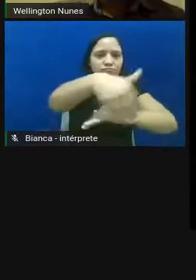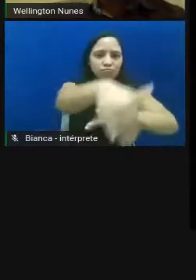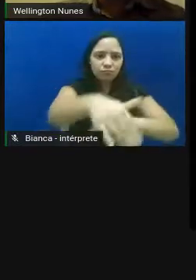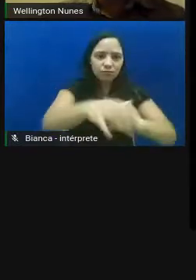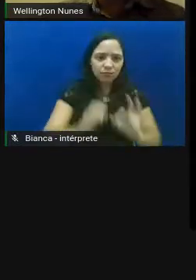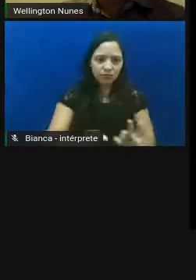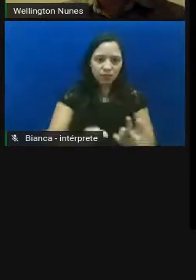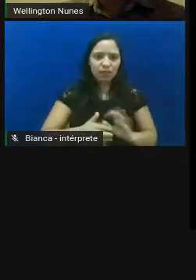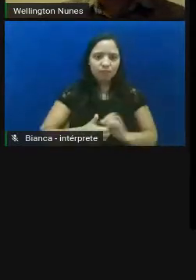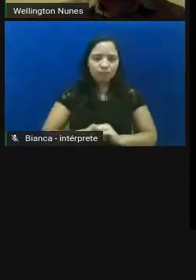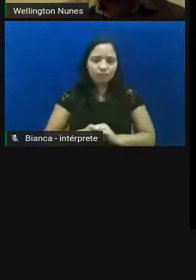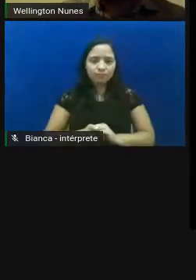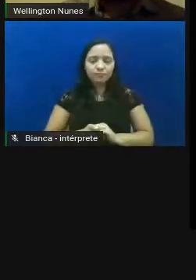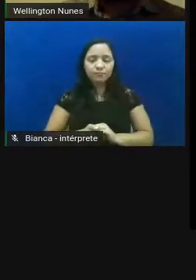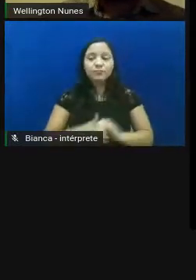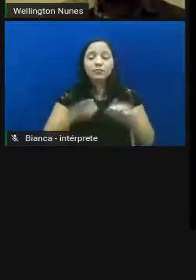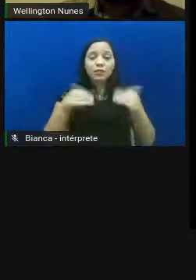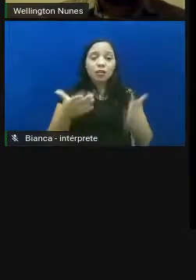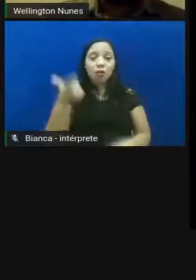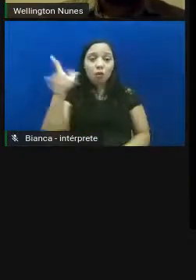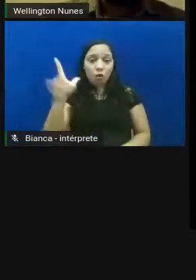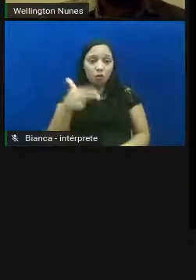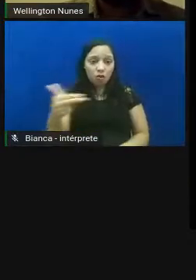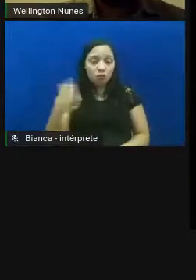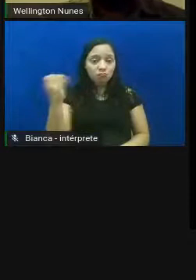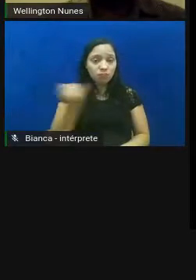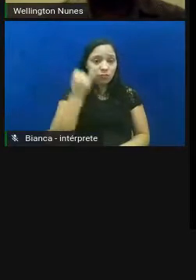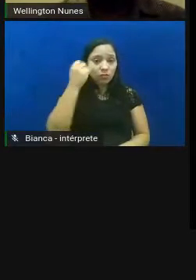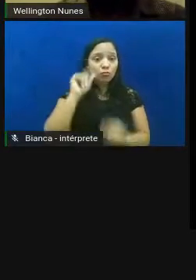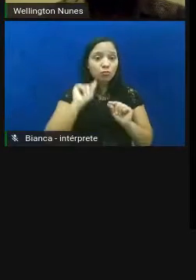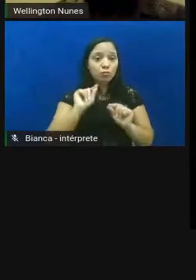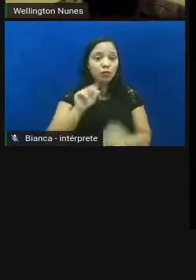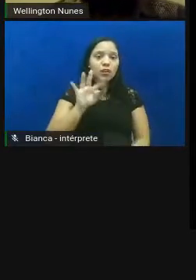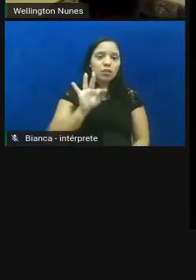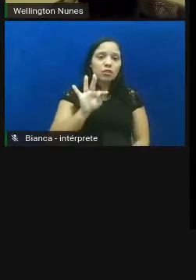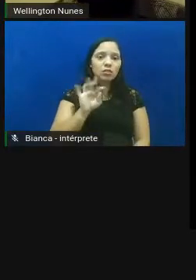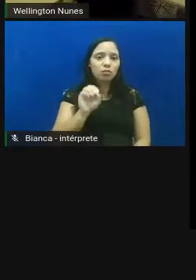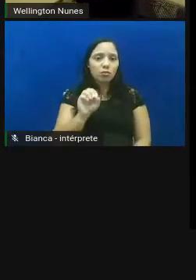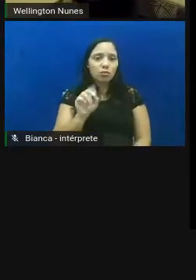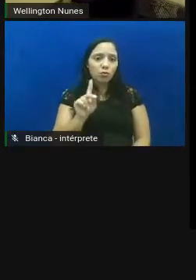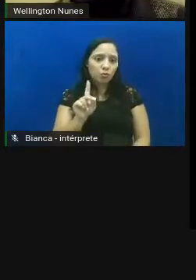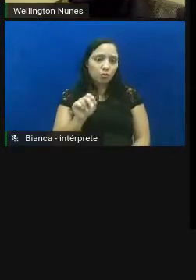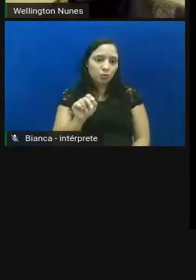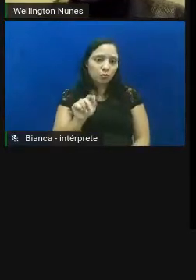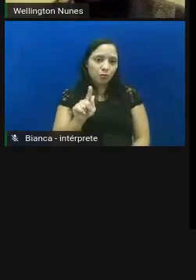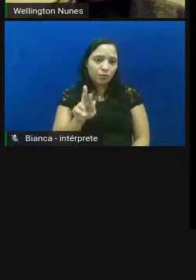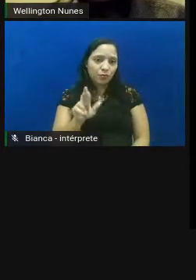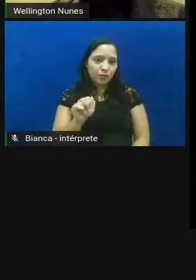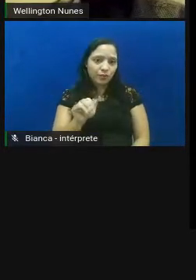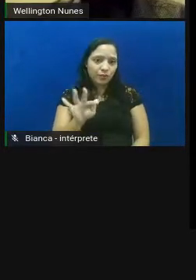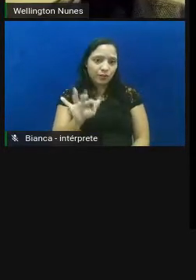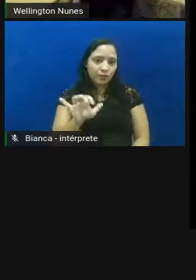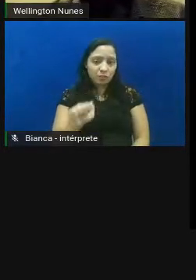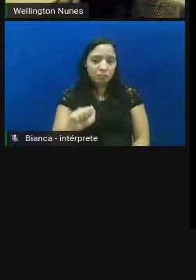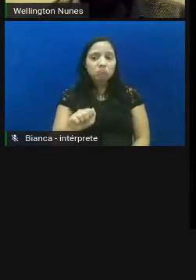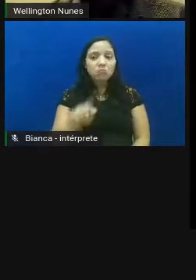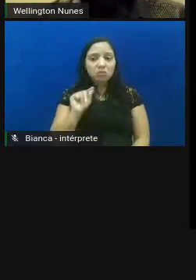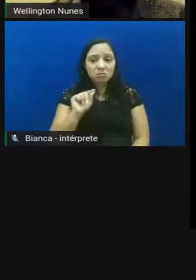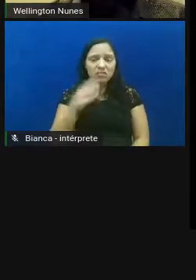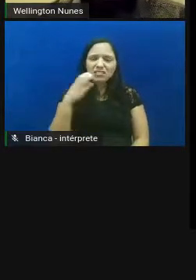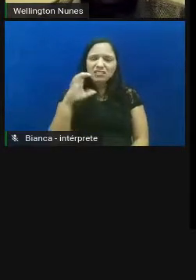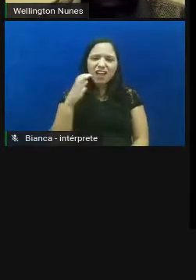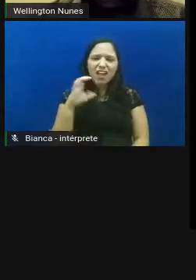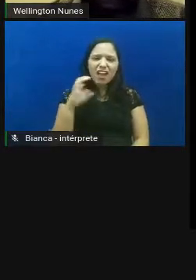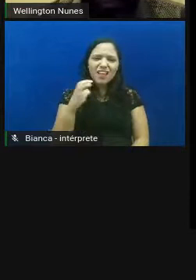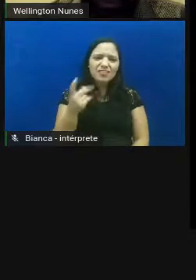Outra ferramenta importante é a topografia. Uma das ciências mais antigas aí, né, mais